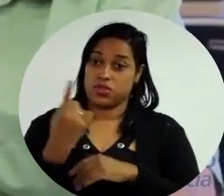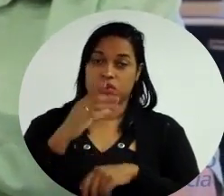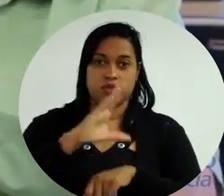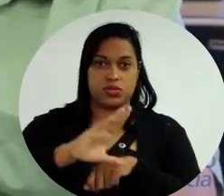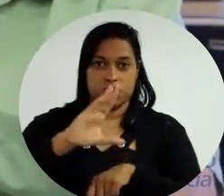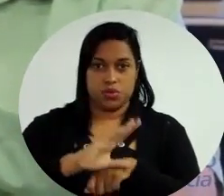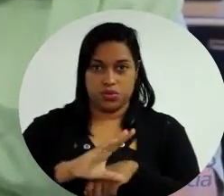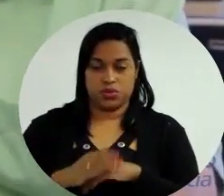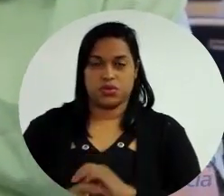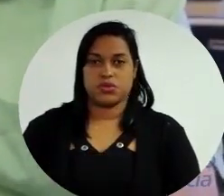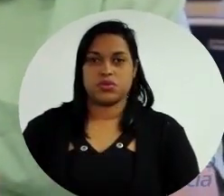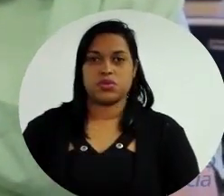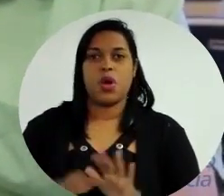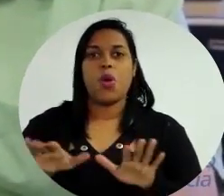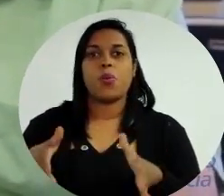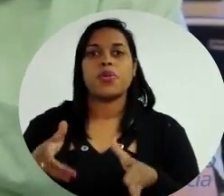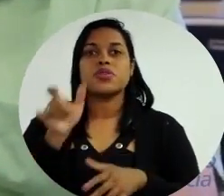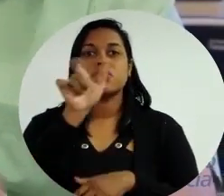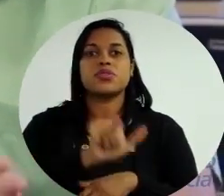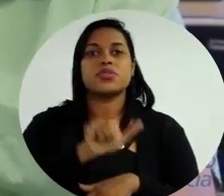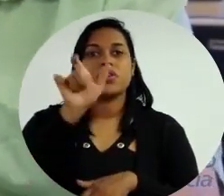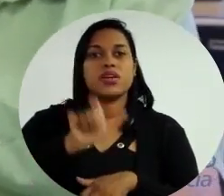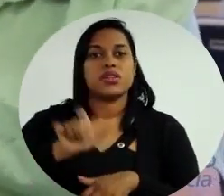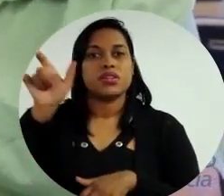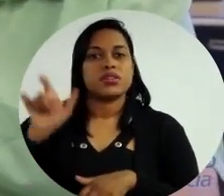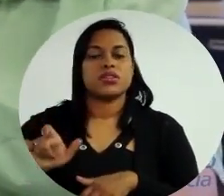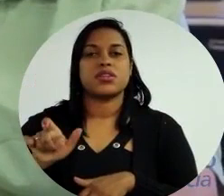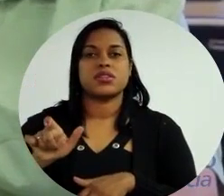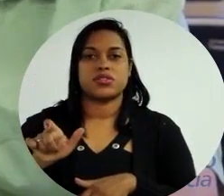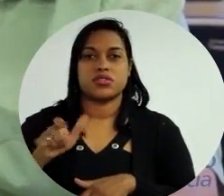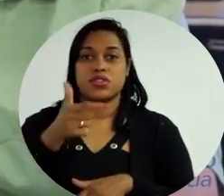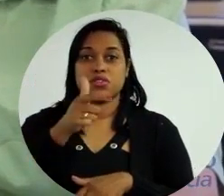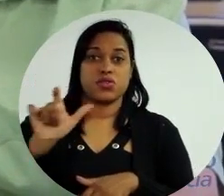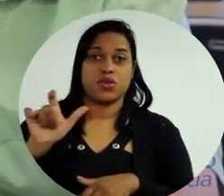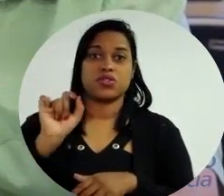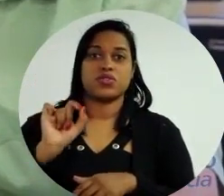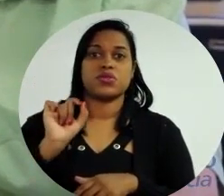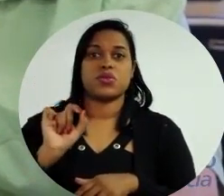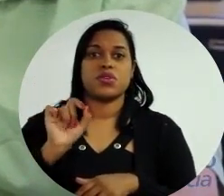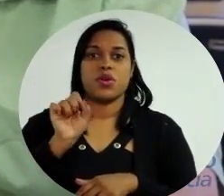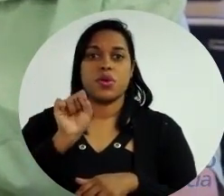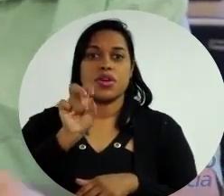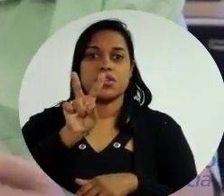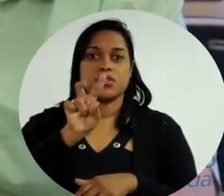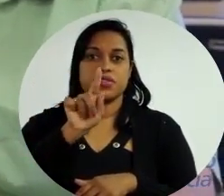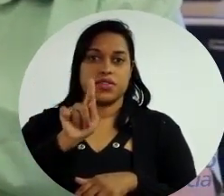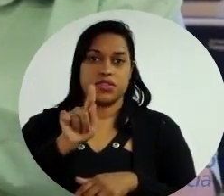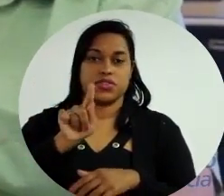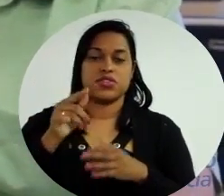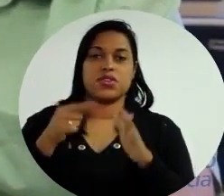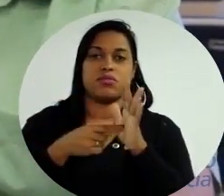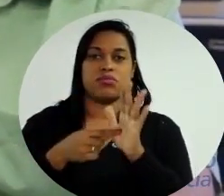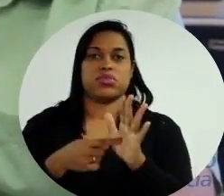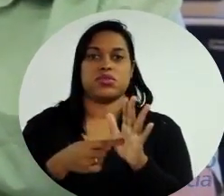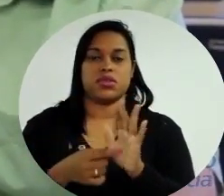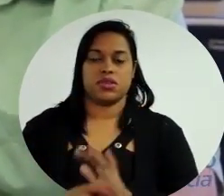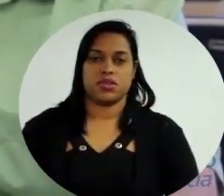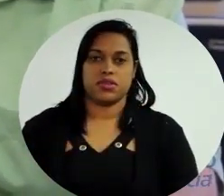curso. Quais são as outras características que formam com que o SVG ele se